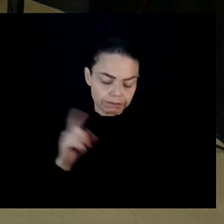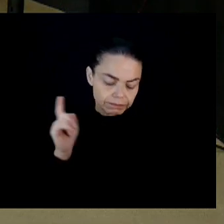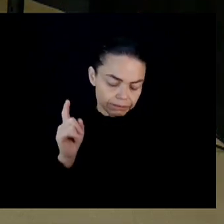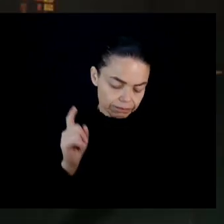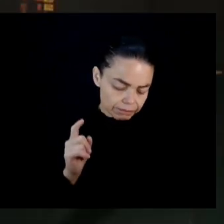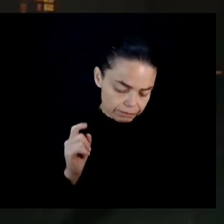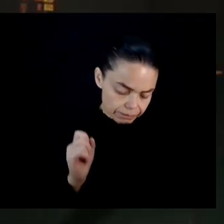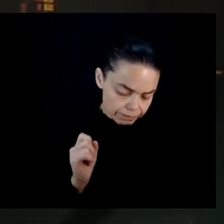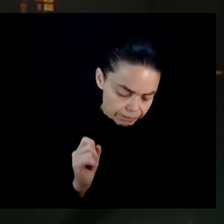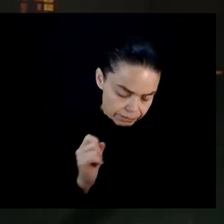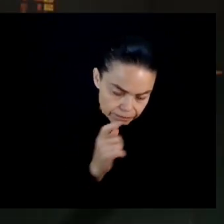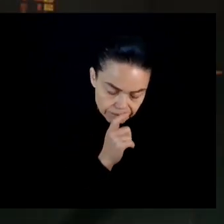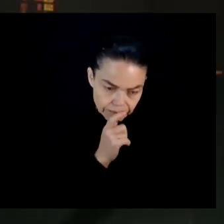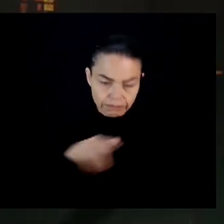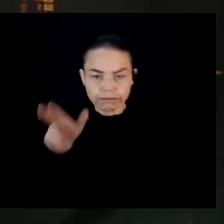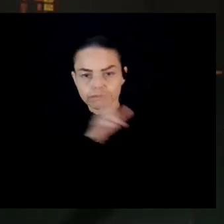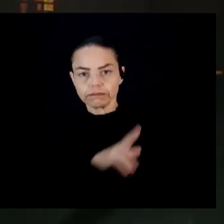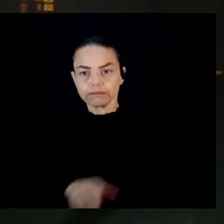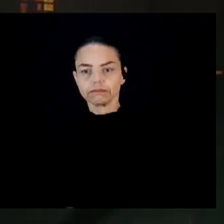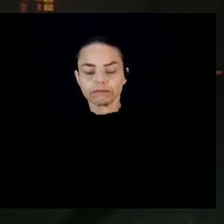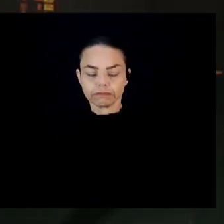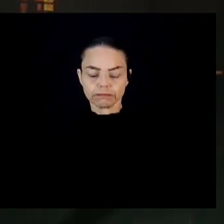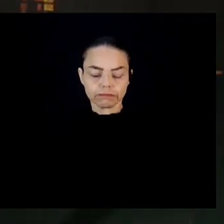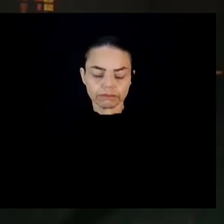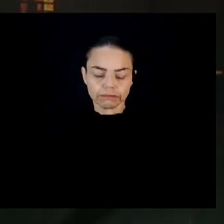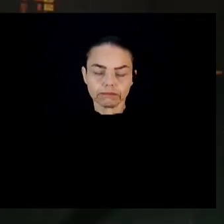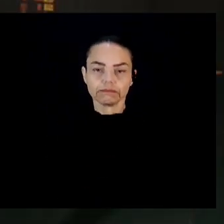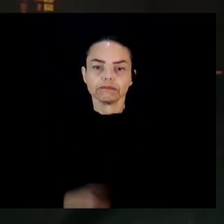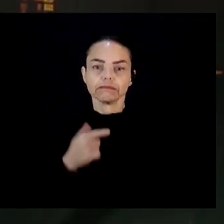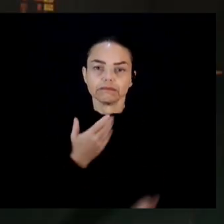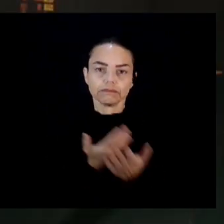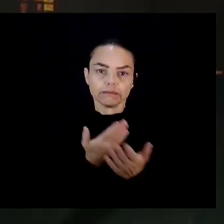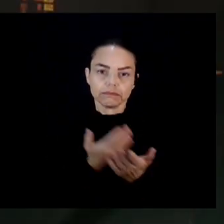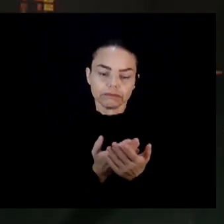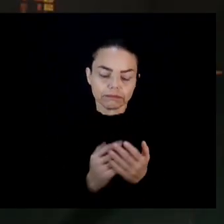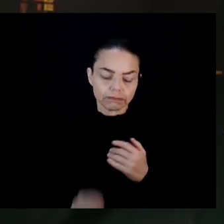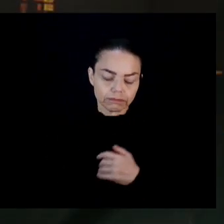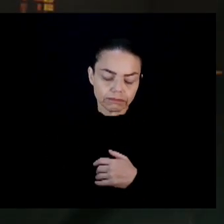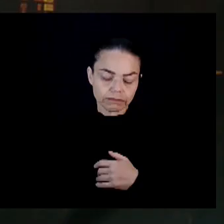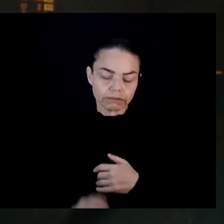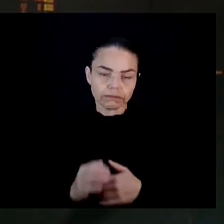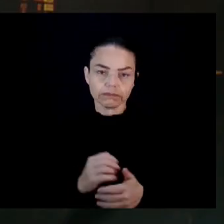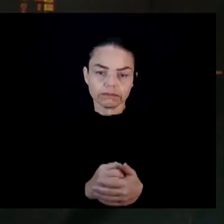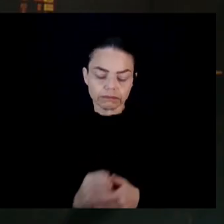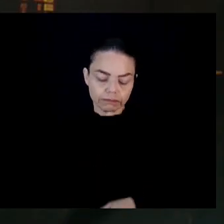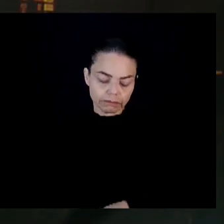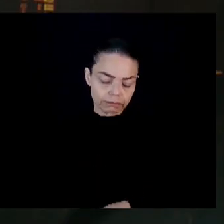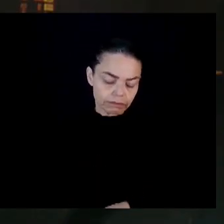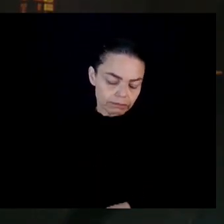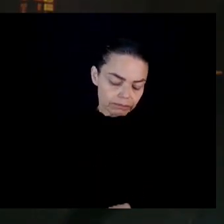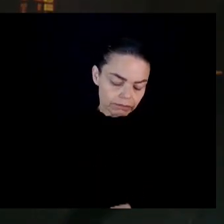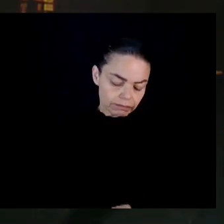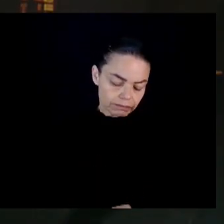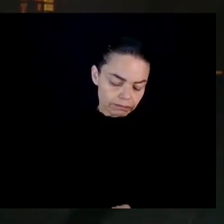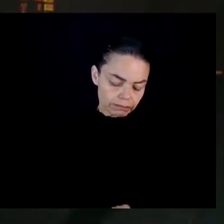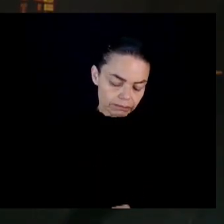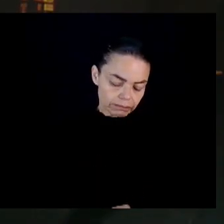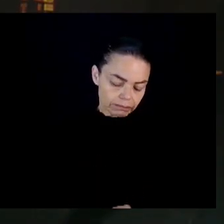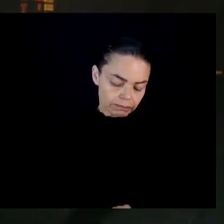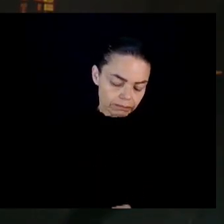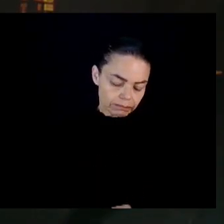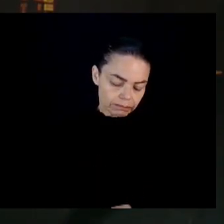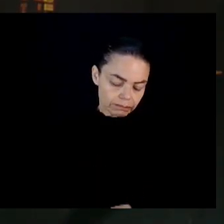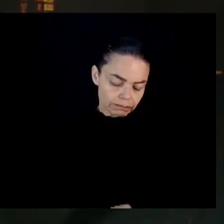é usado nesse estudo chamado de, espera um pouquinho aqui, que é a Fitspiration,